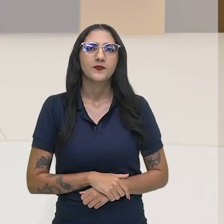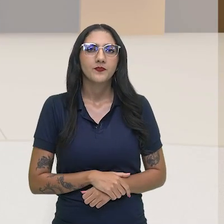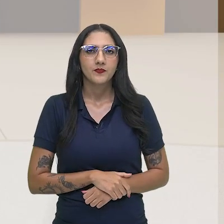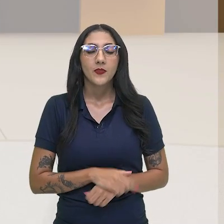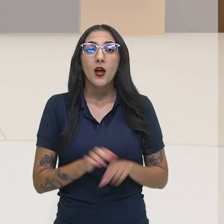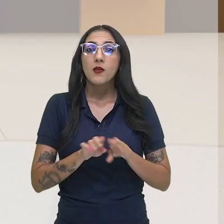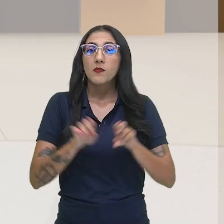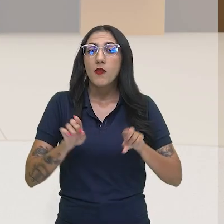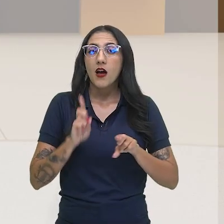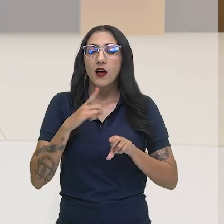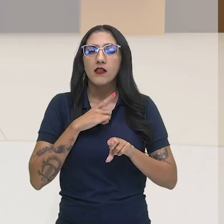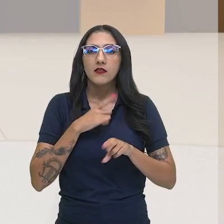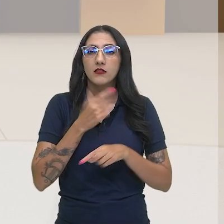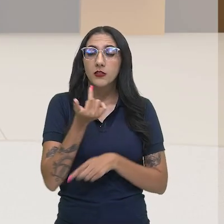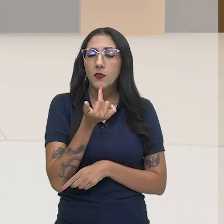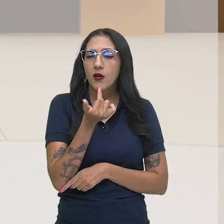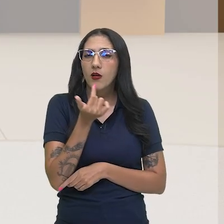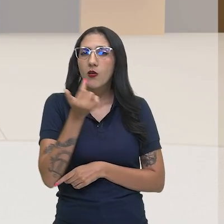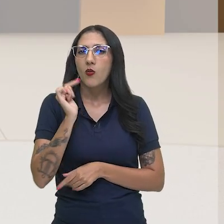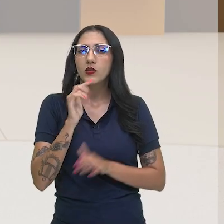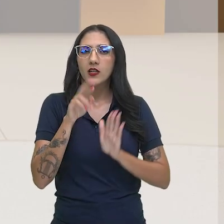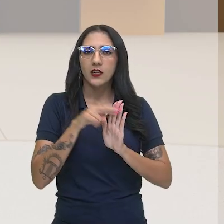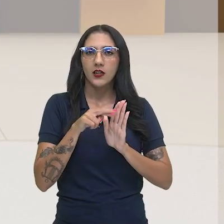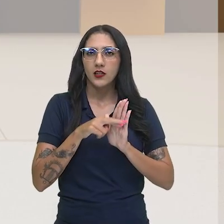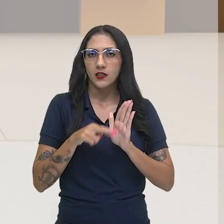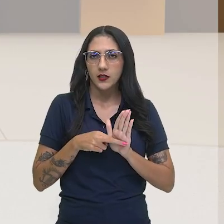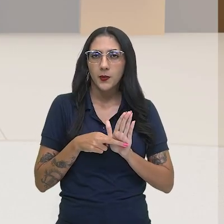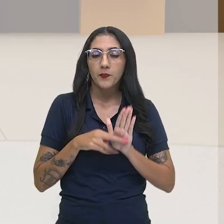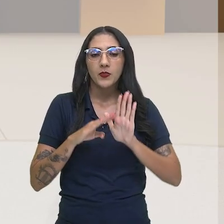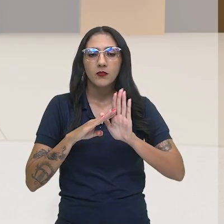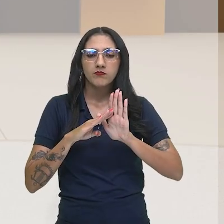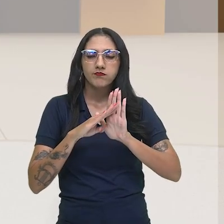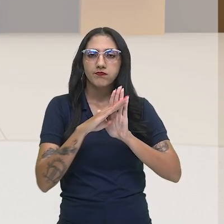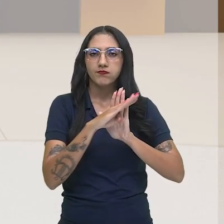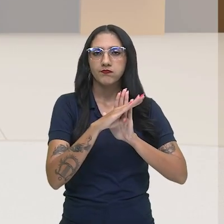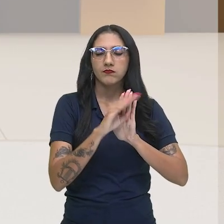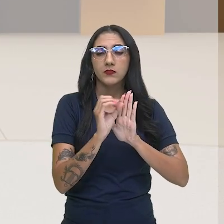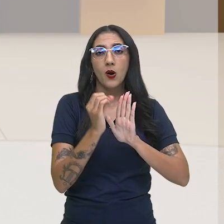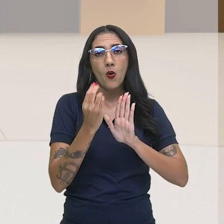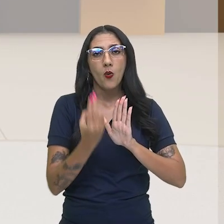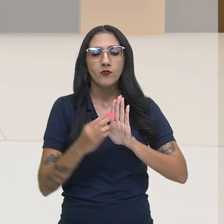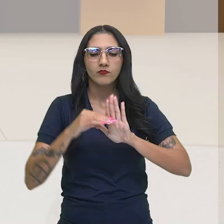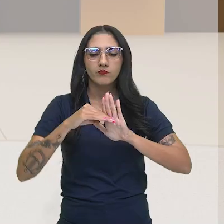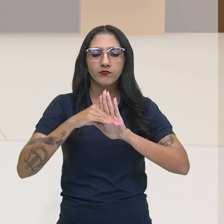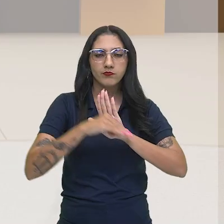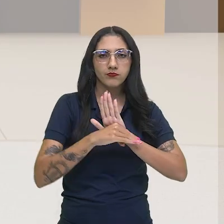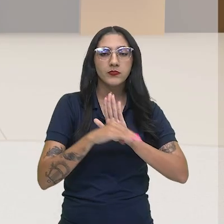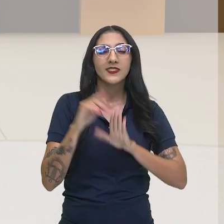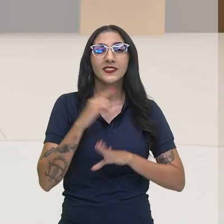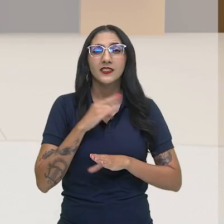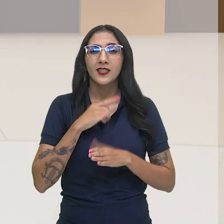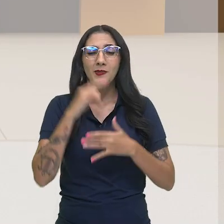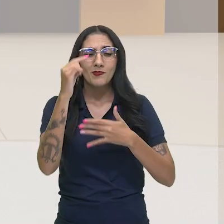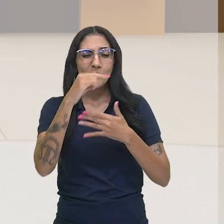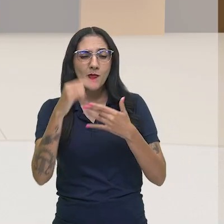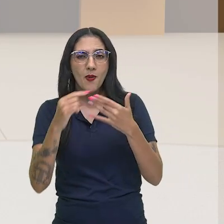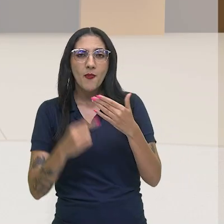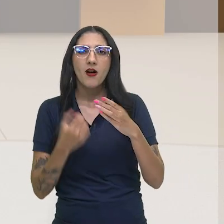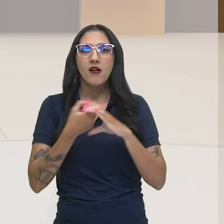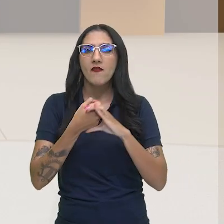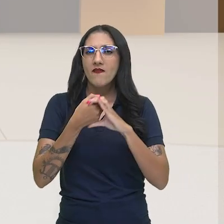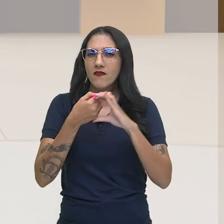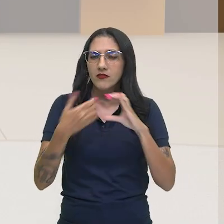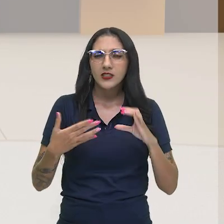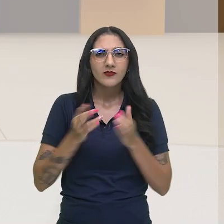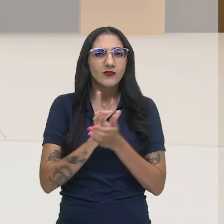não é, professora? Exatamente. E tanto o crescimento quanto a diminuição dos empregos tem uma série de fatores que pode levar